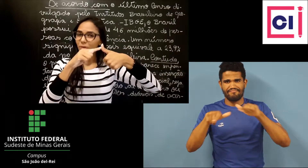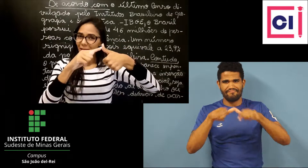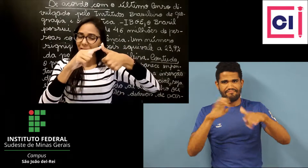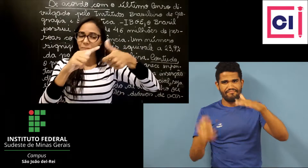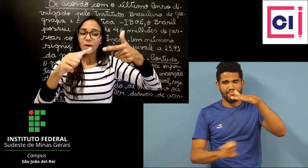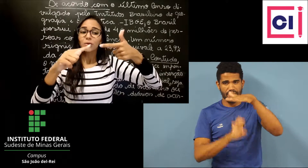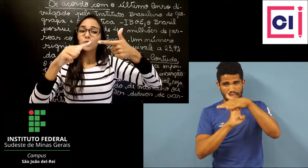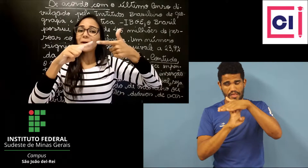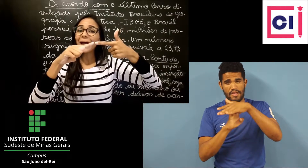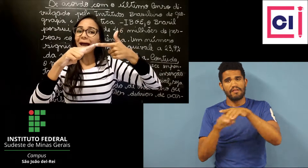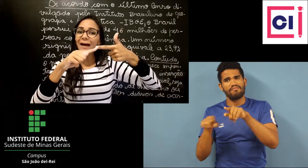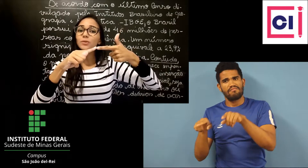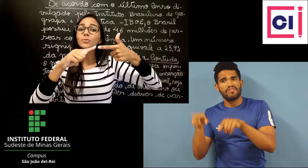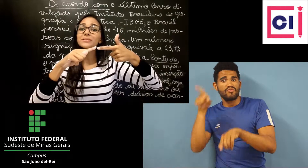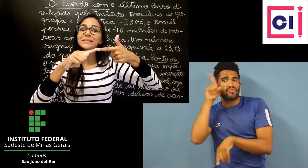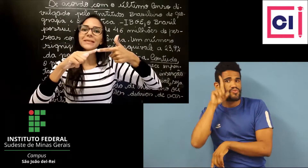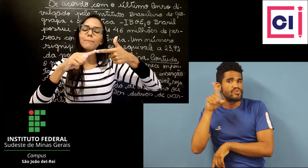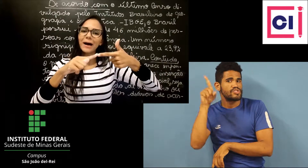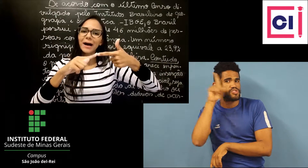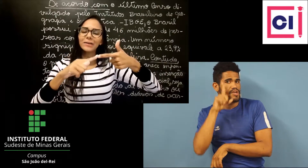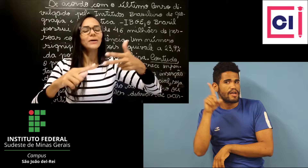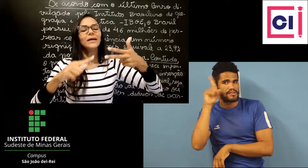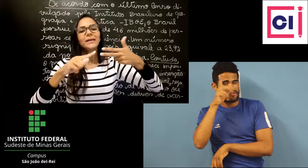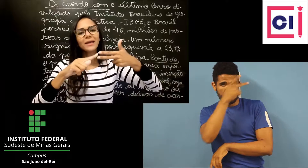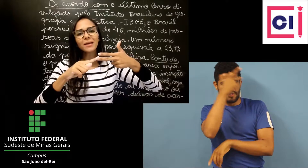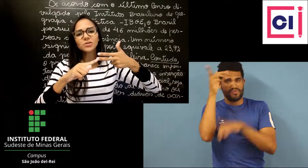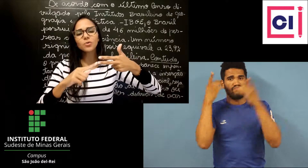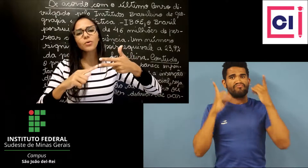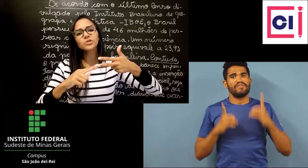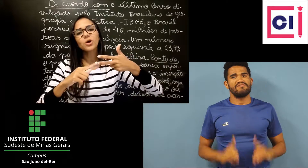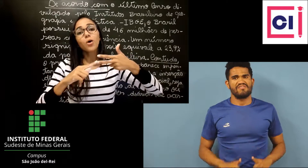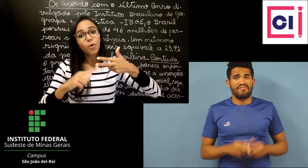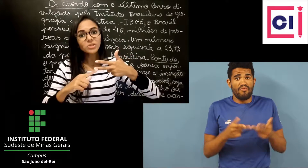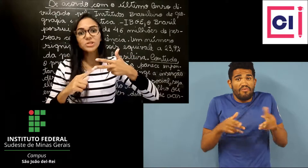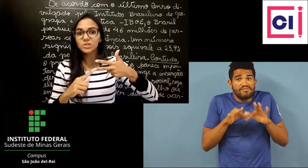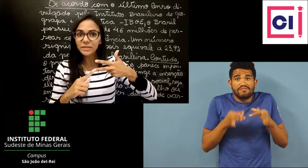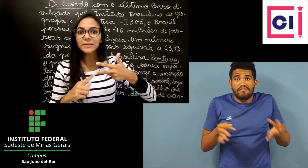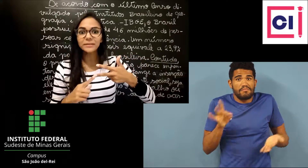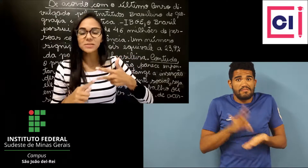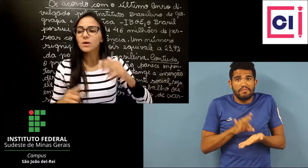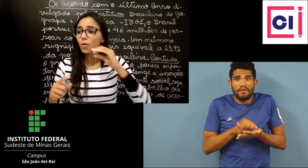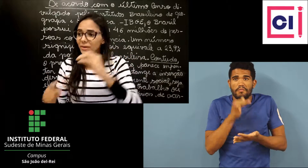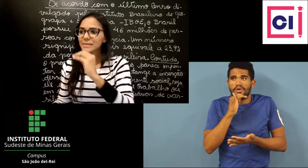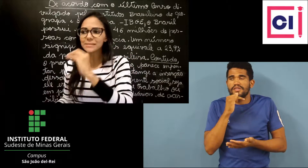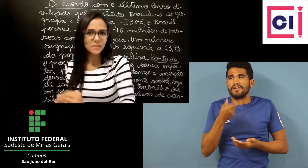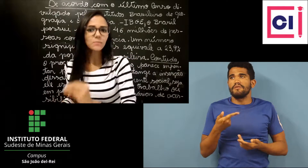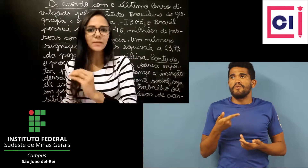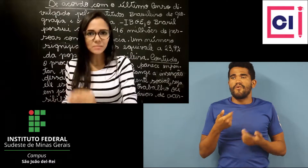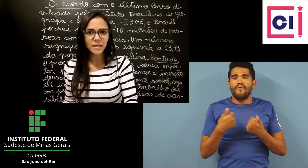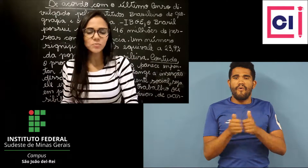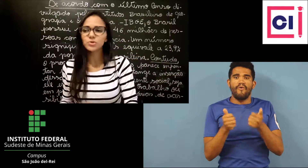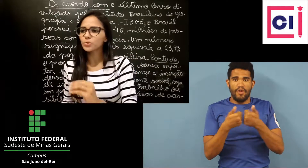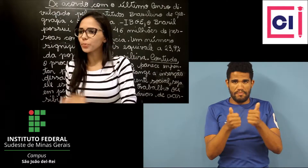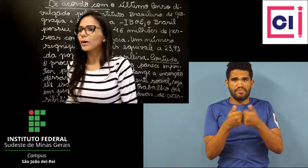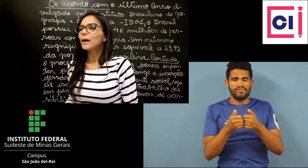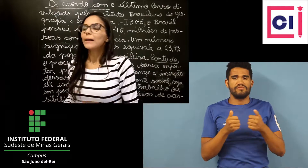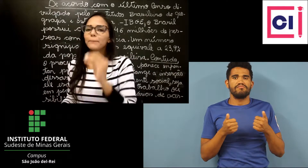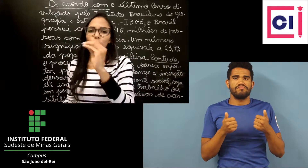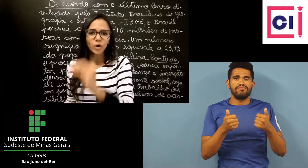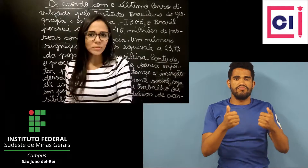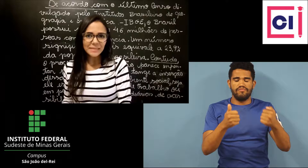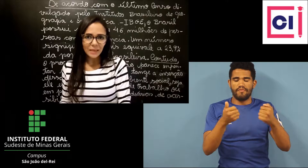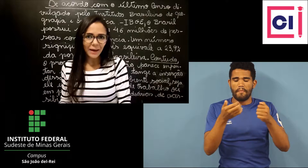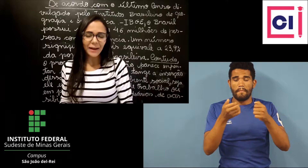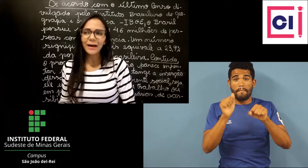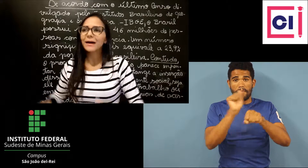ambiente escolar, no mercado de trabalho e em questões cotidianas, coisas simples mesmo, tipo